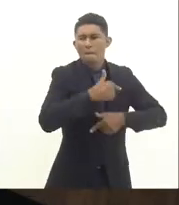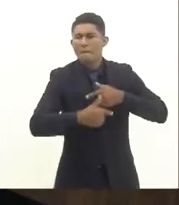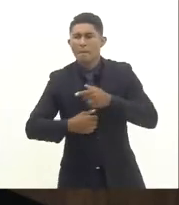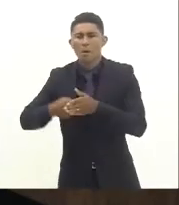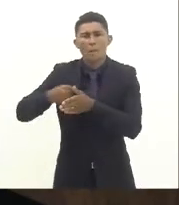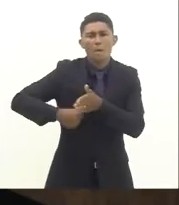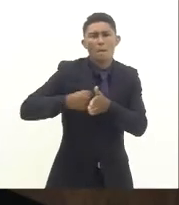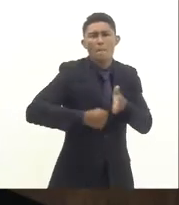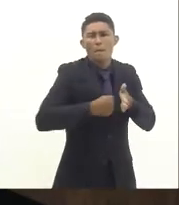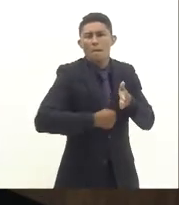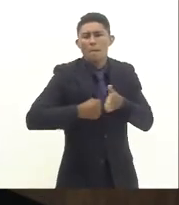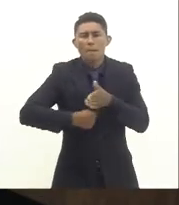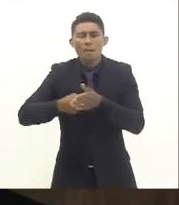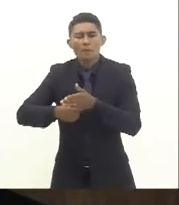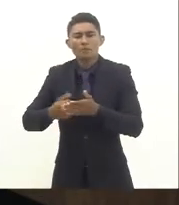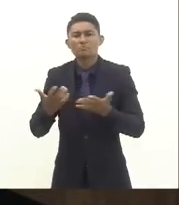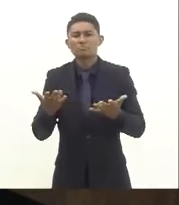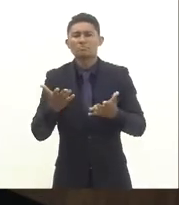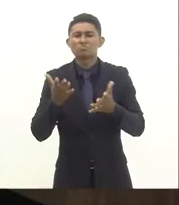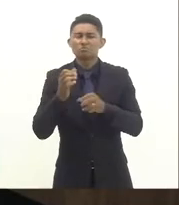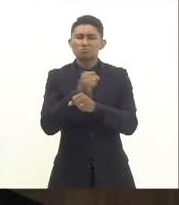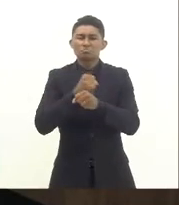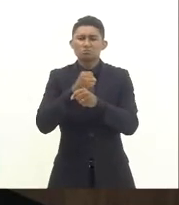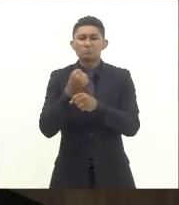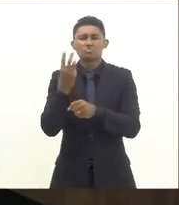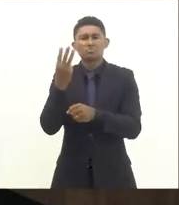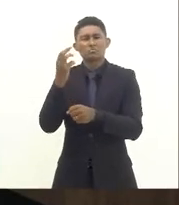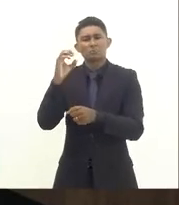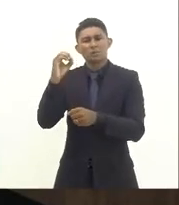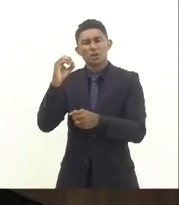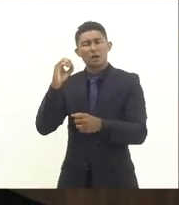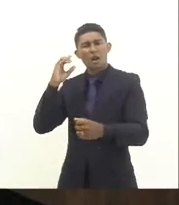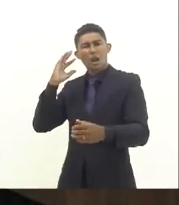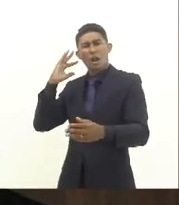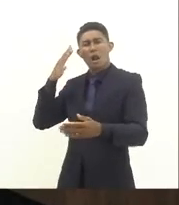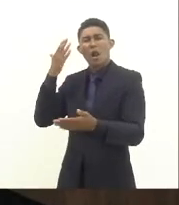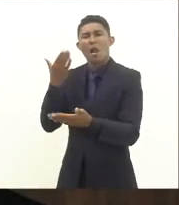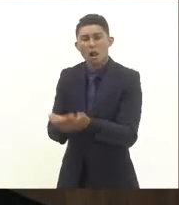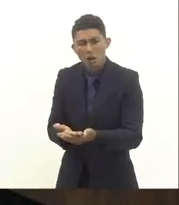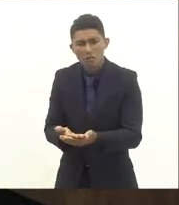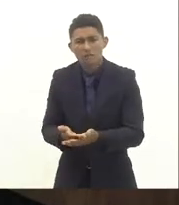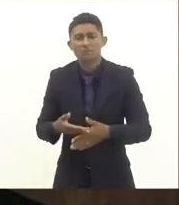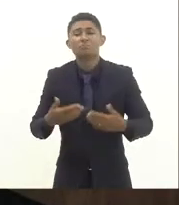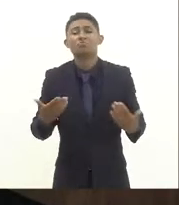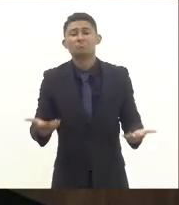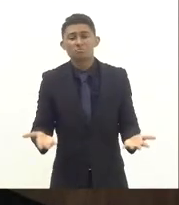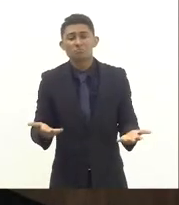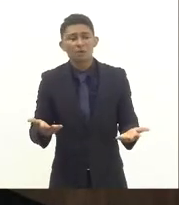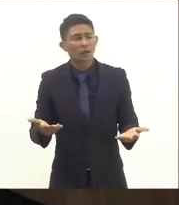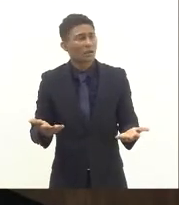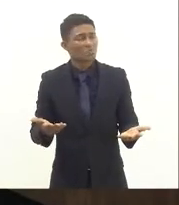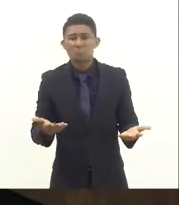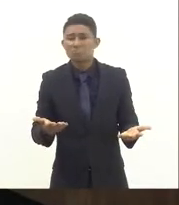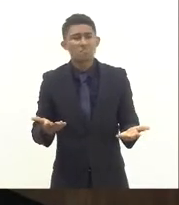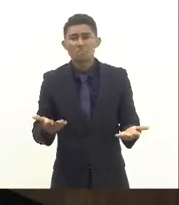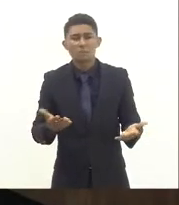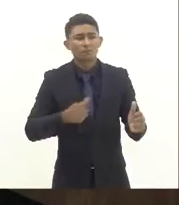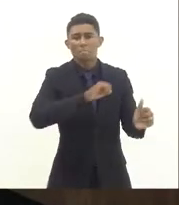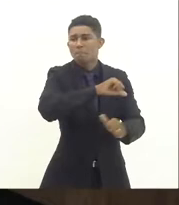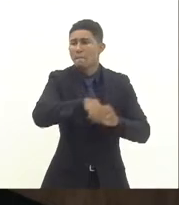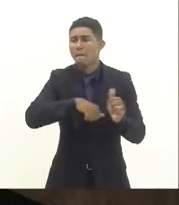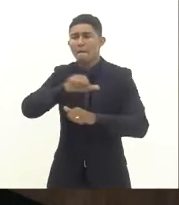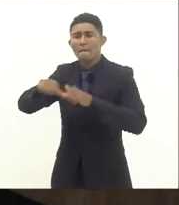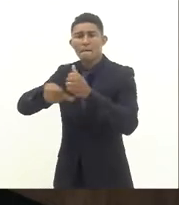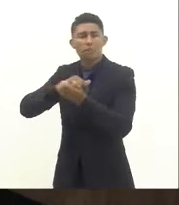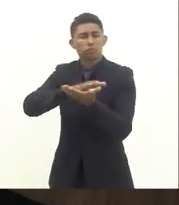lutas e passado 30 anos do arco dessa sua primeira eleição a gente vê que pouco ou nada mudou